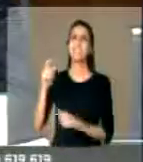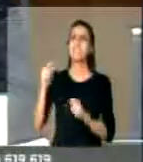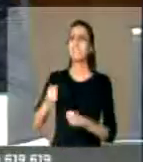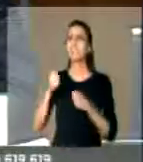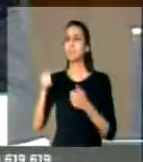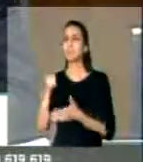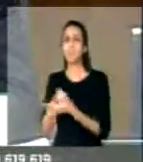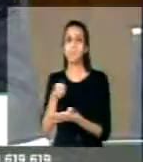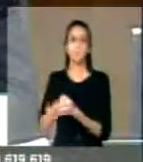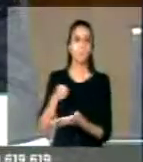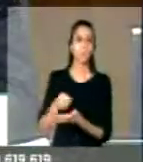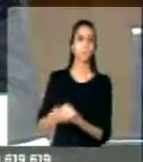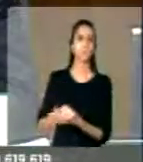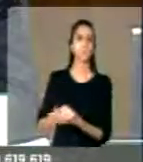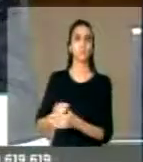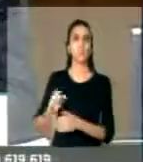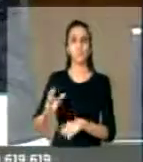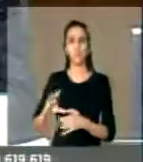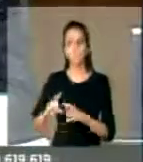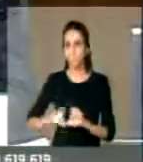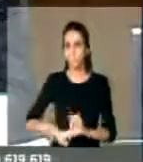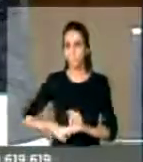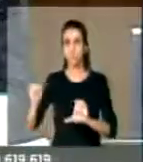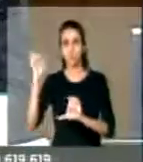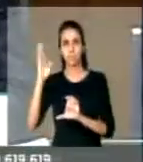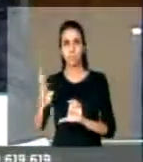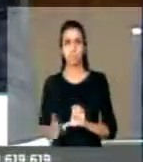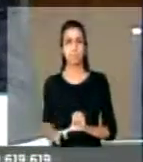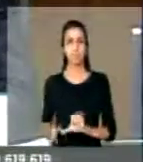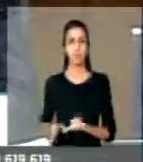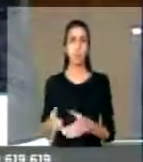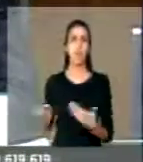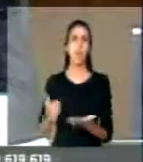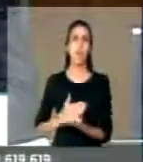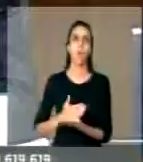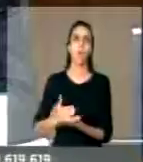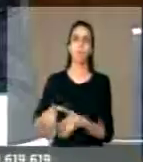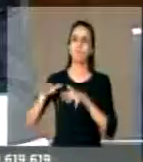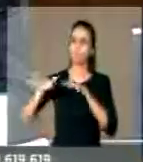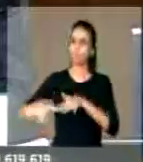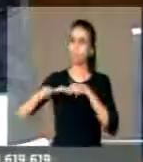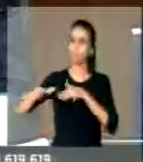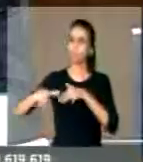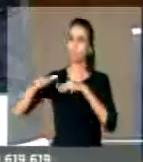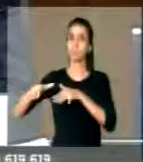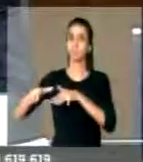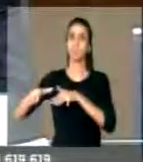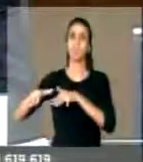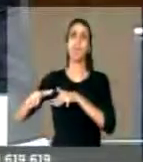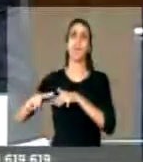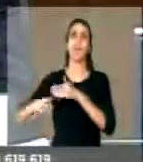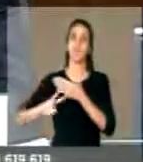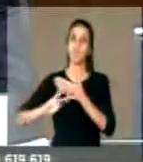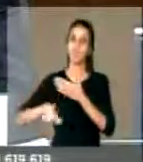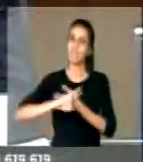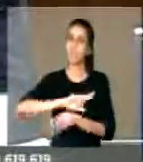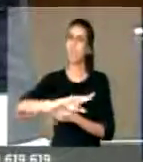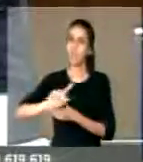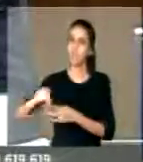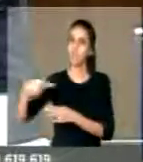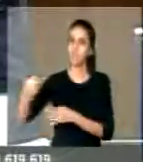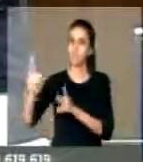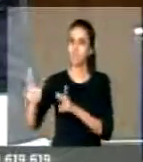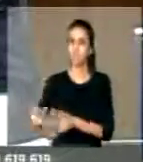brasileira, conduziram um movimento irredento que antecipou inúmeros passos na história do nosso país. A soberania